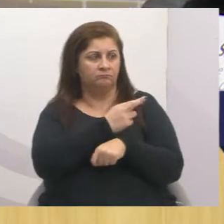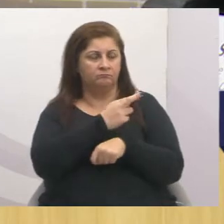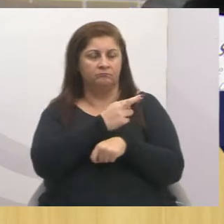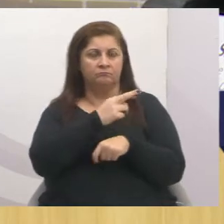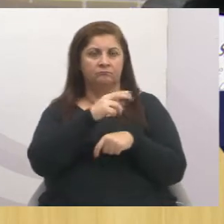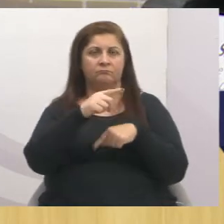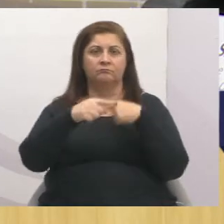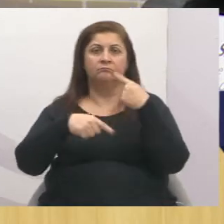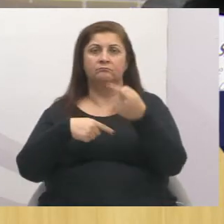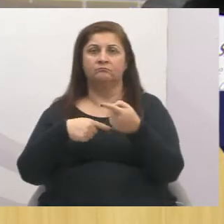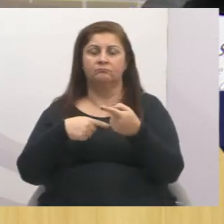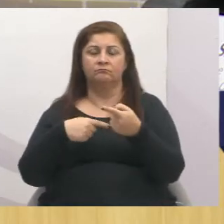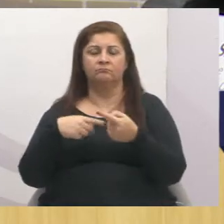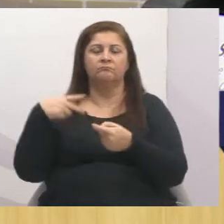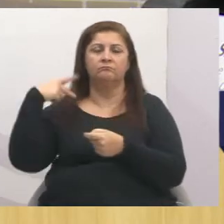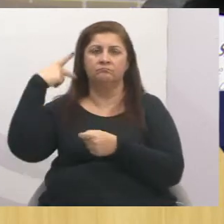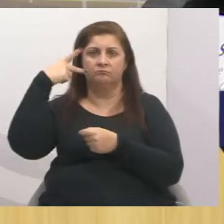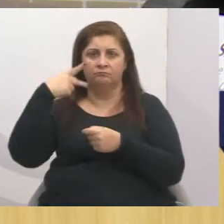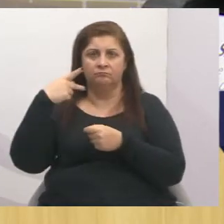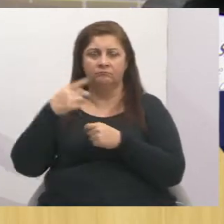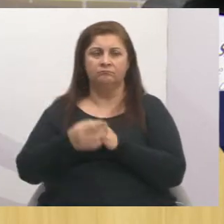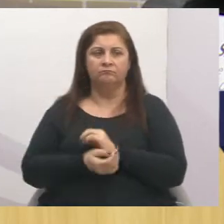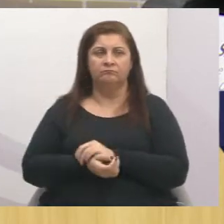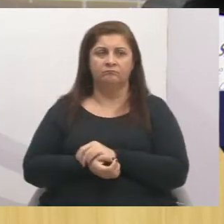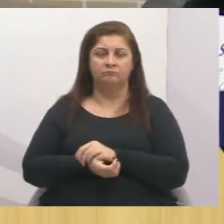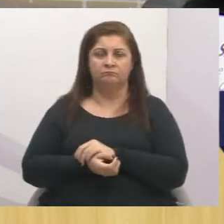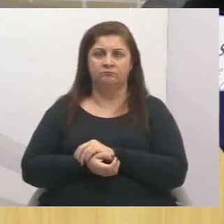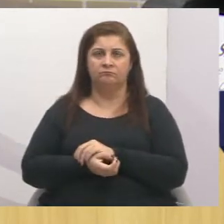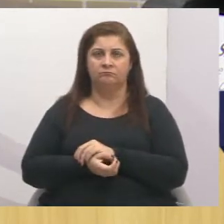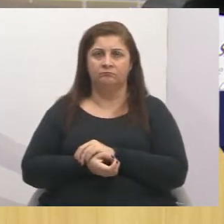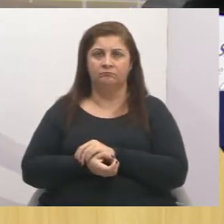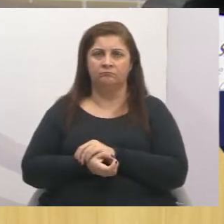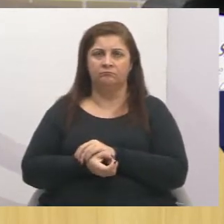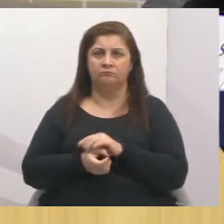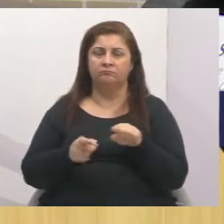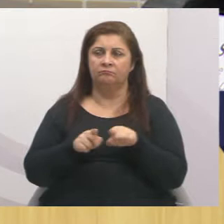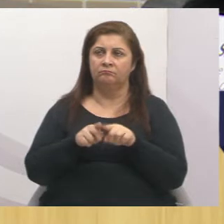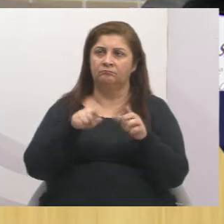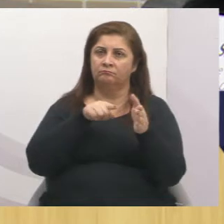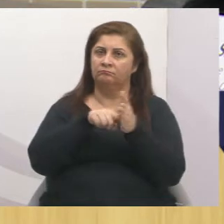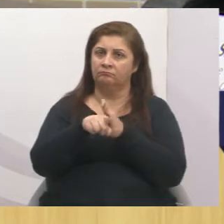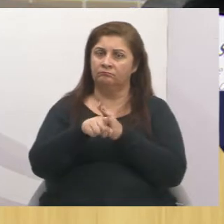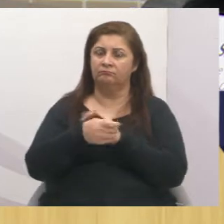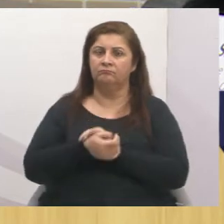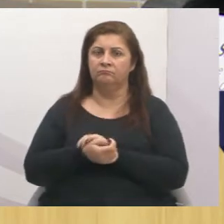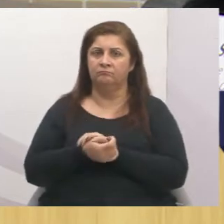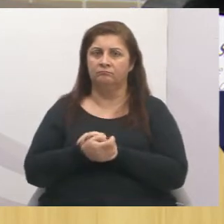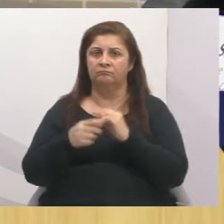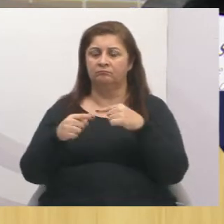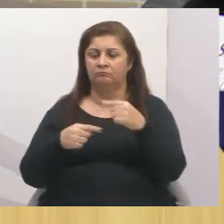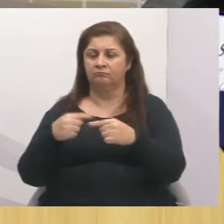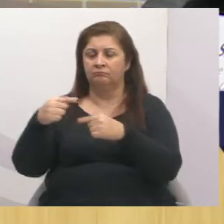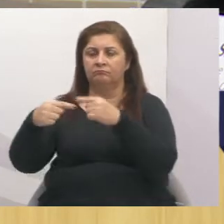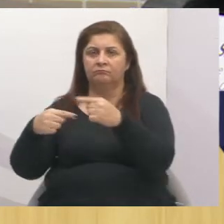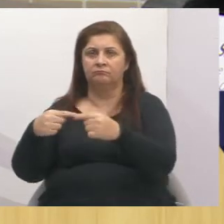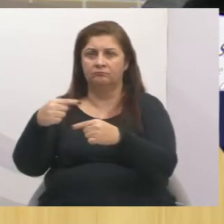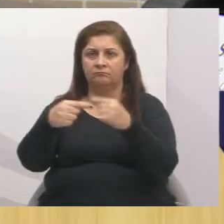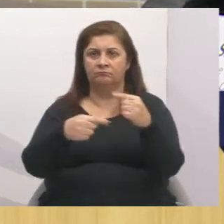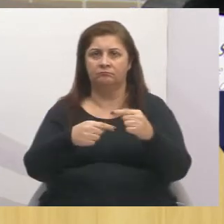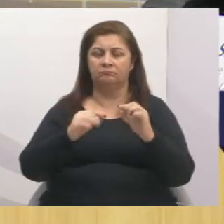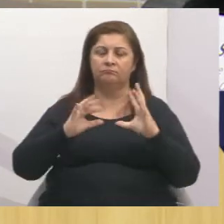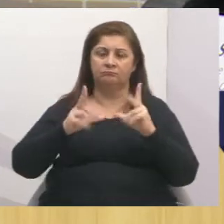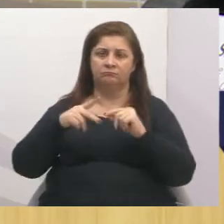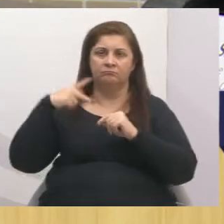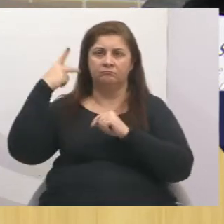após é passada a palavra para outro vereador, fazer também a sua pergunta, assim sucessivamente, de maneira que os